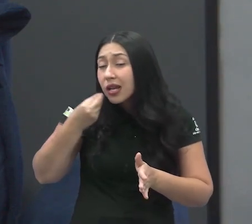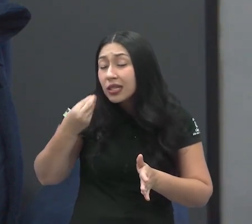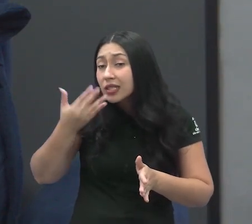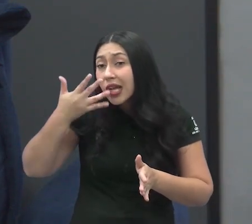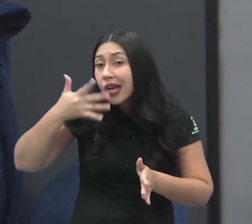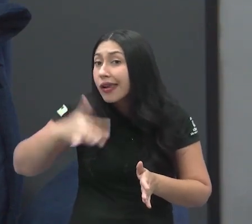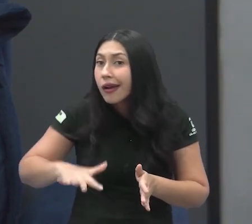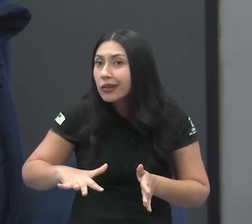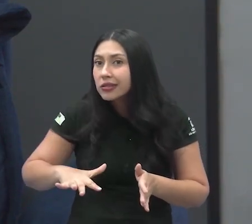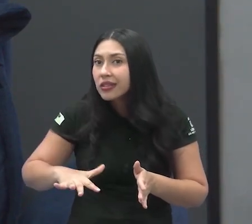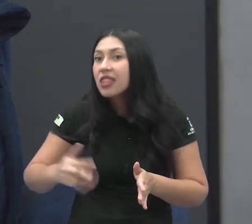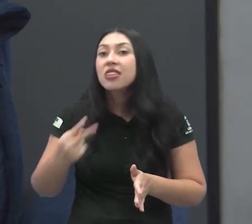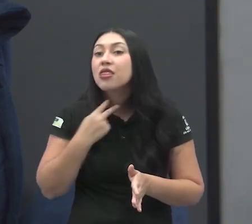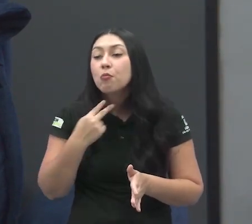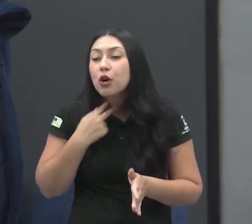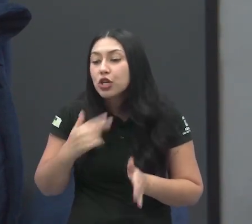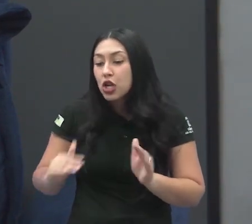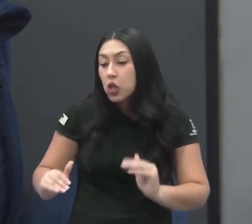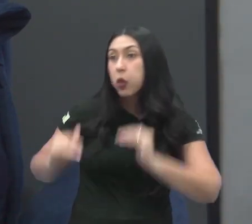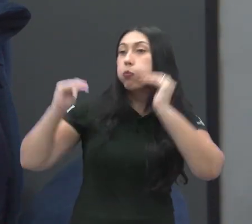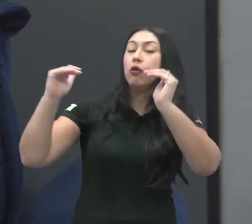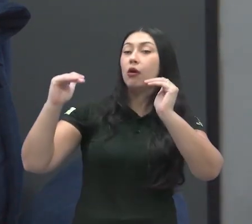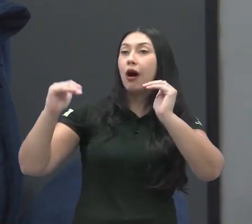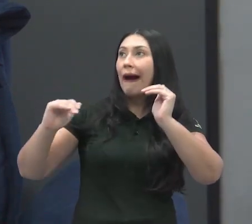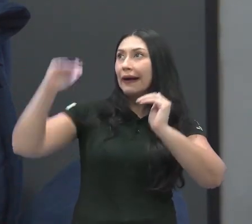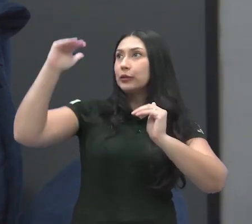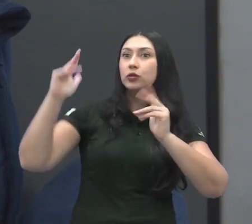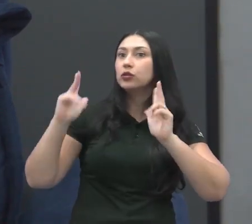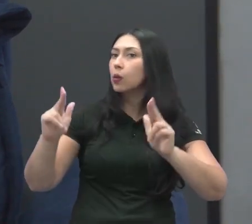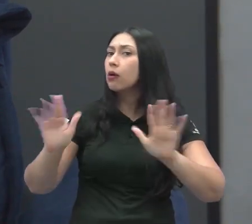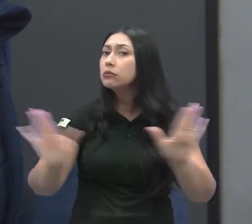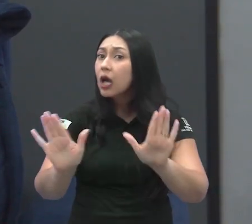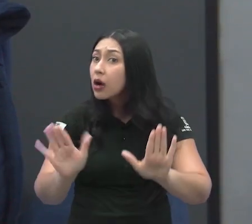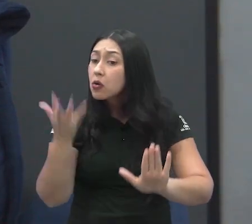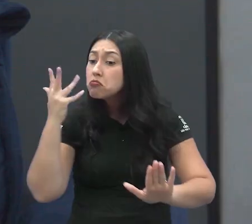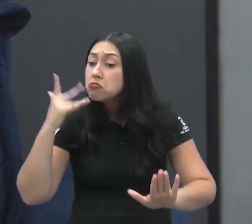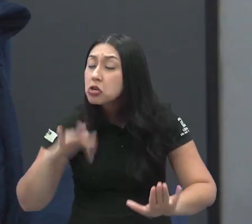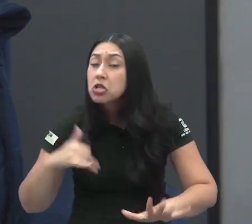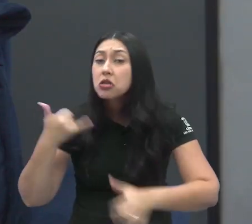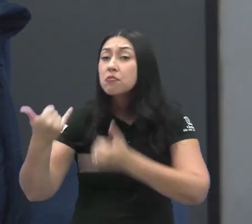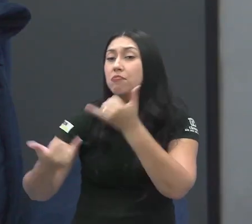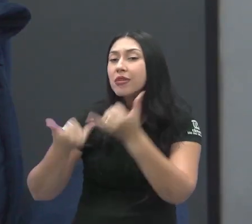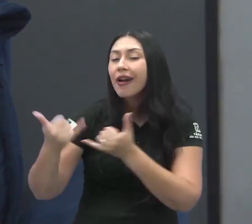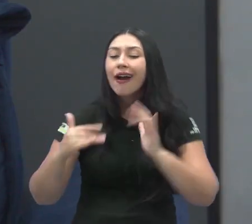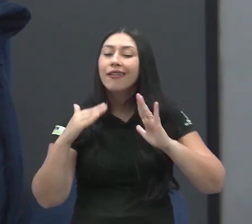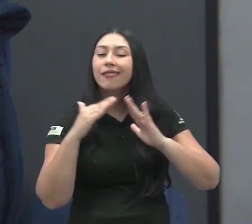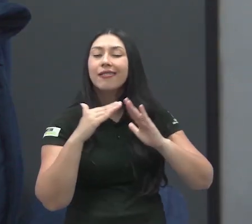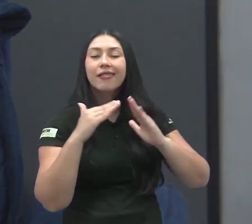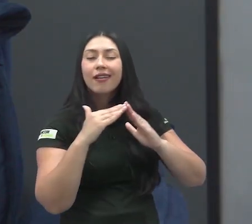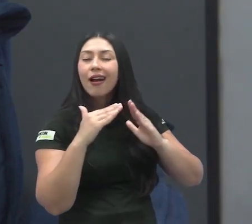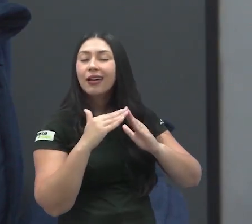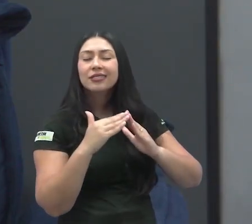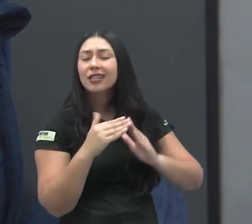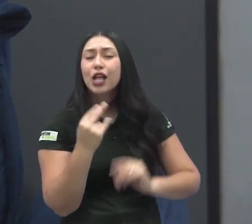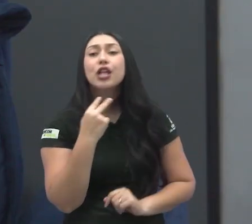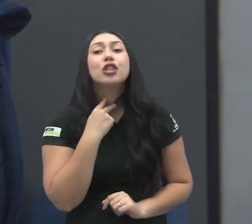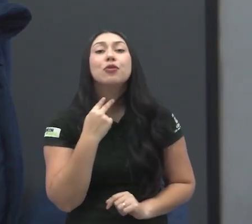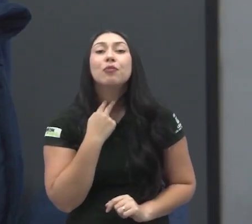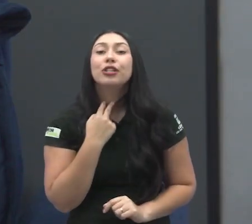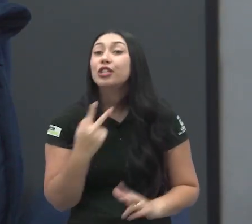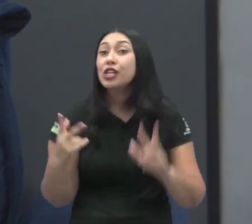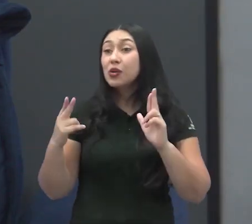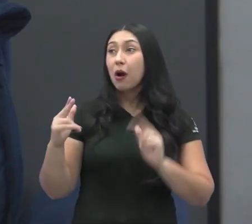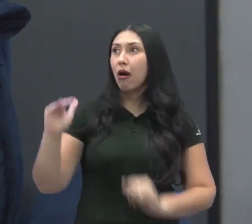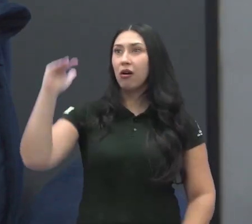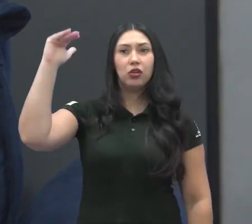etapas, né? A infância é para a criança brincar, é para a criança estar em casa, não para ela ser usada de maneira como